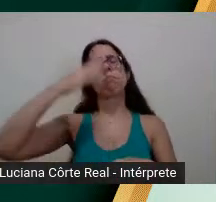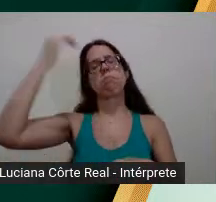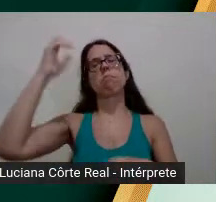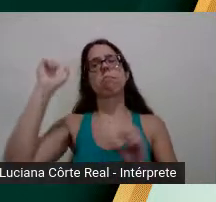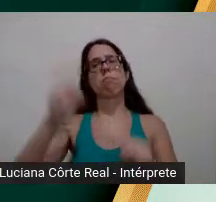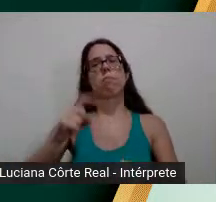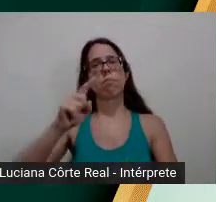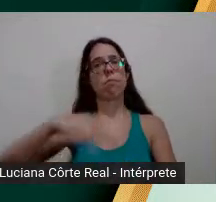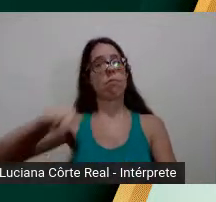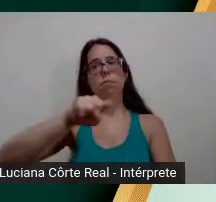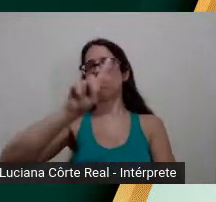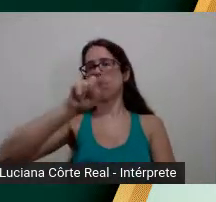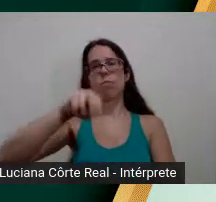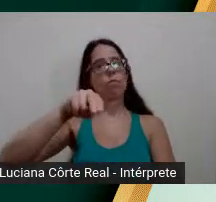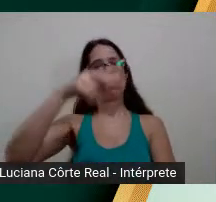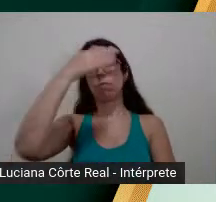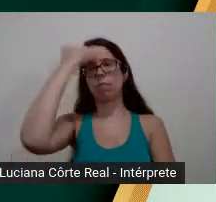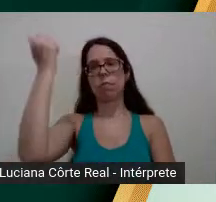Segundo,